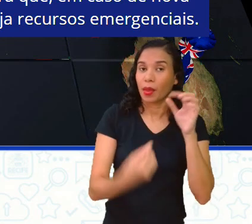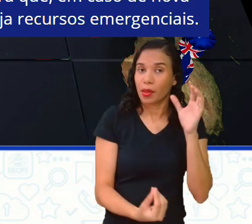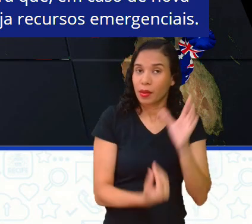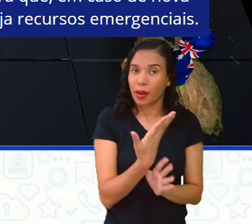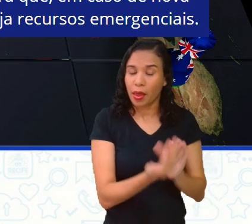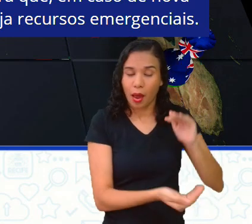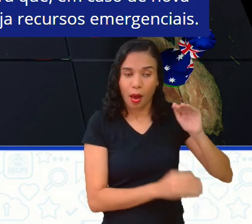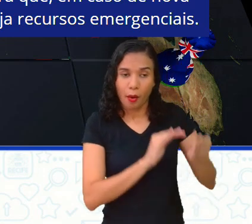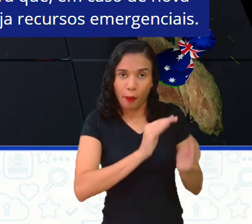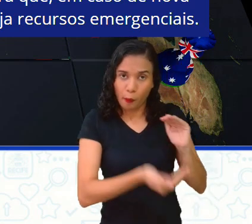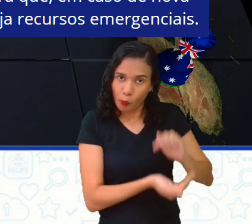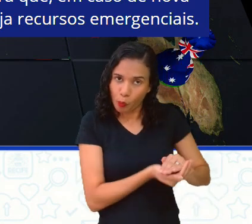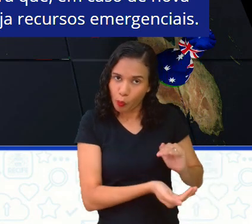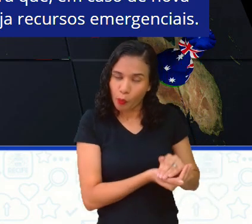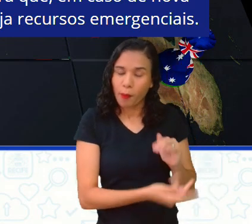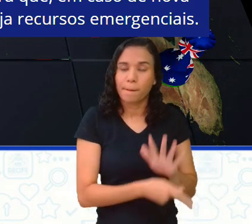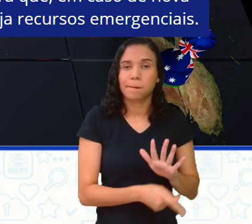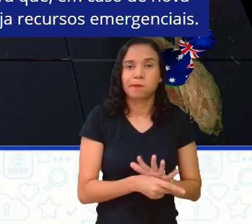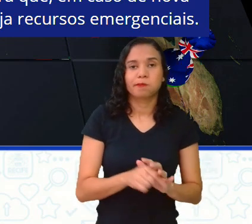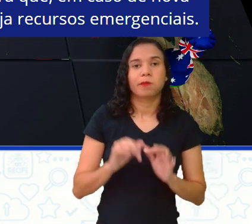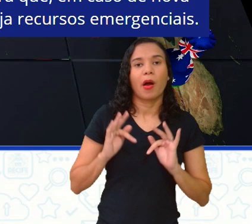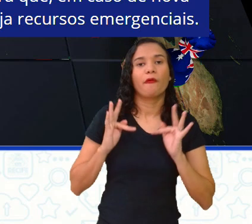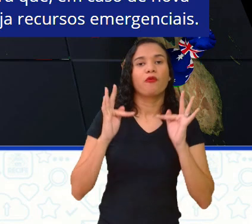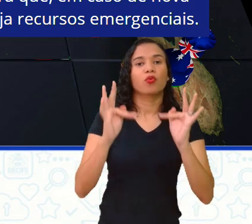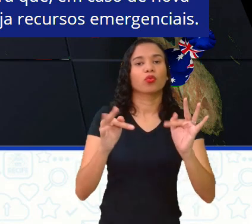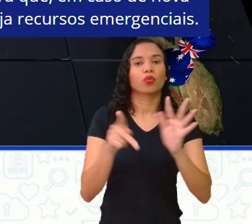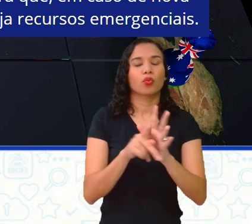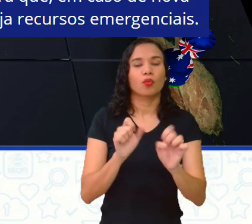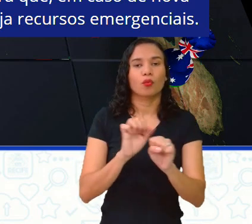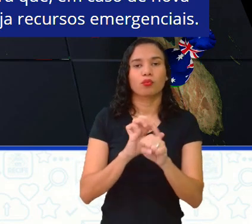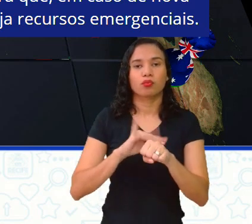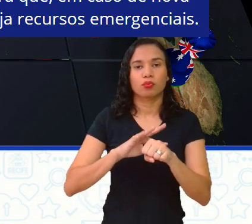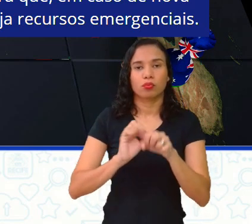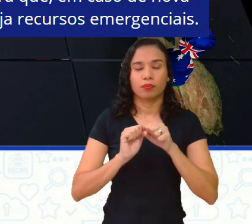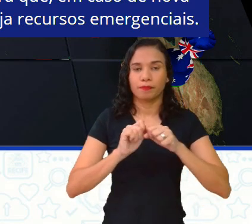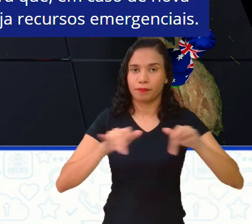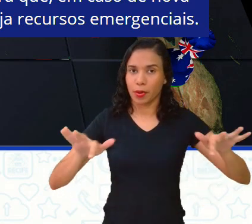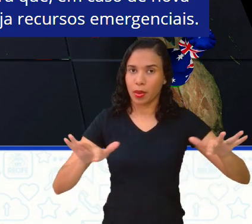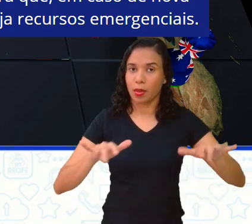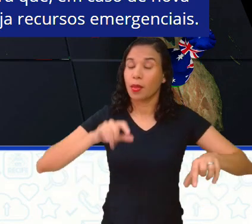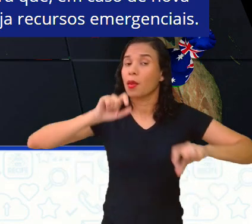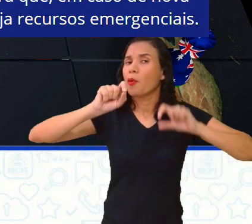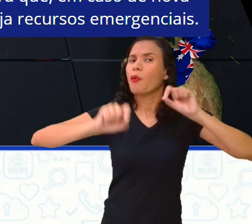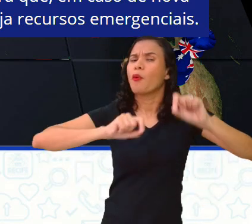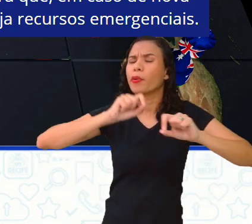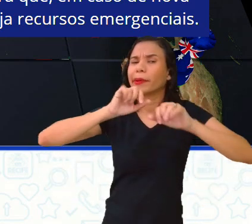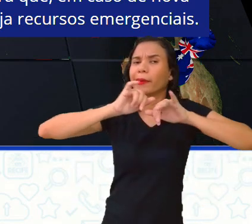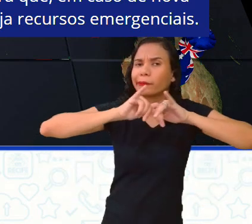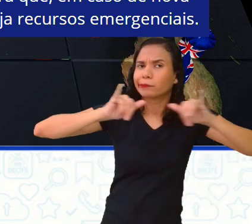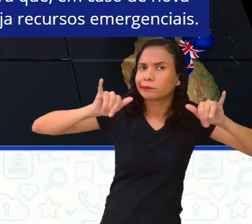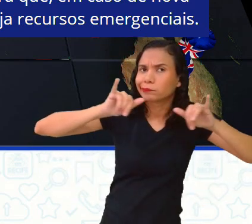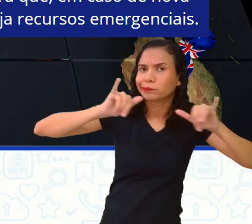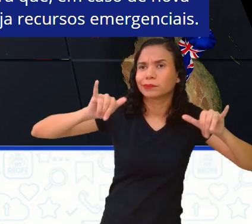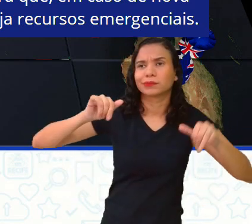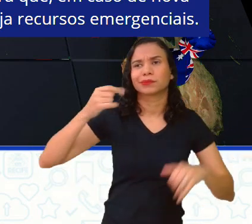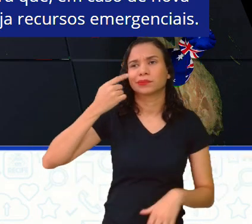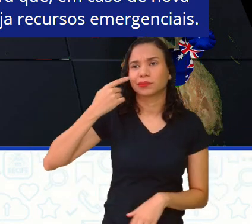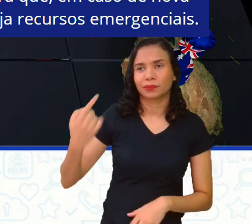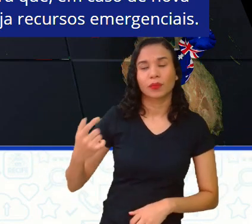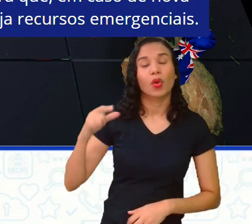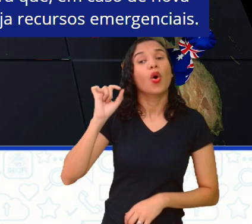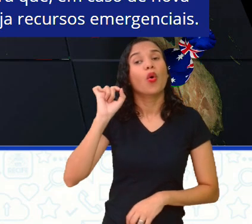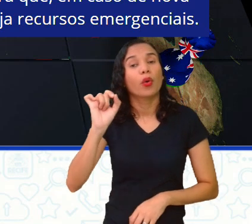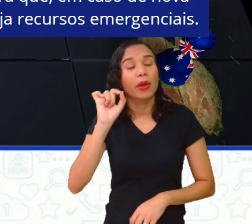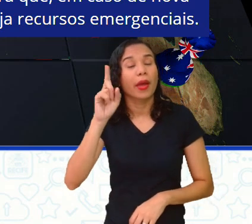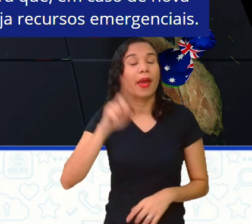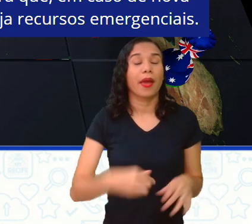a criação de um fundo para a pandemia. Então, o que essa notícia fala? Do que ela fala? Ela fala